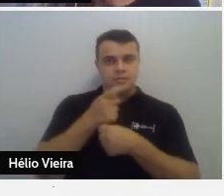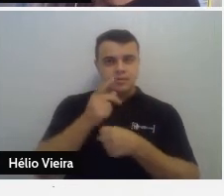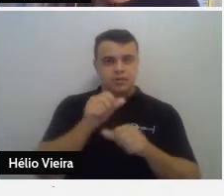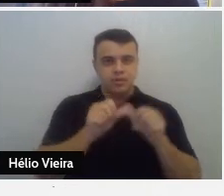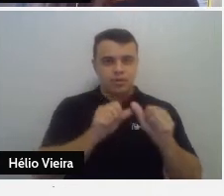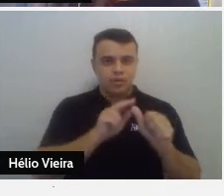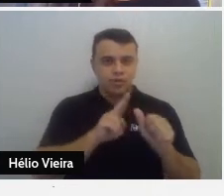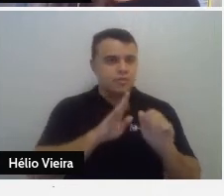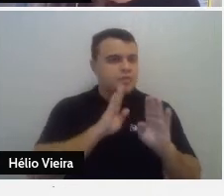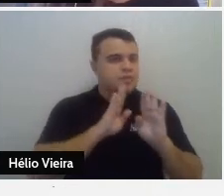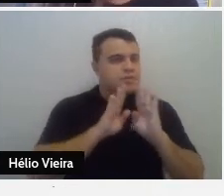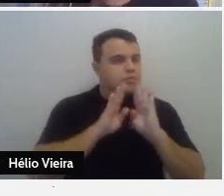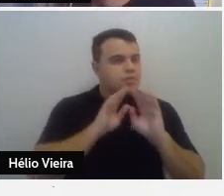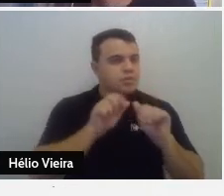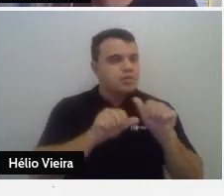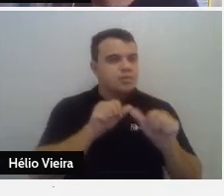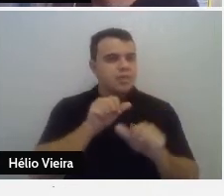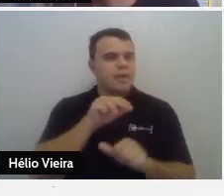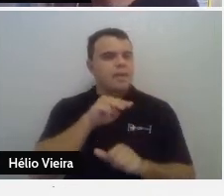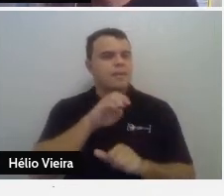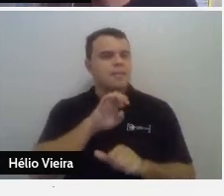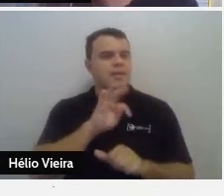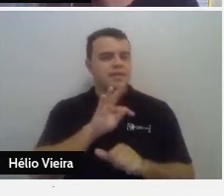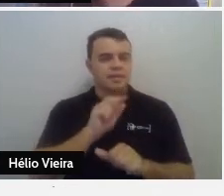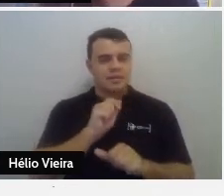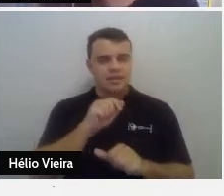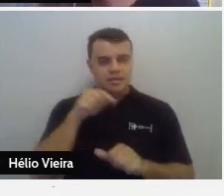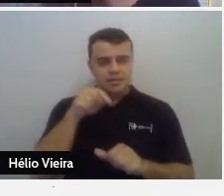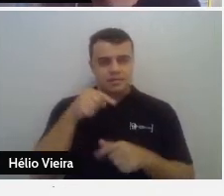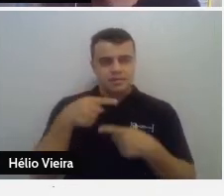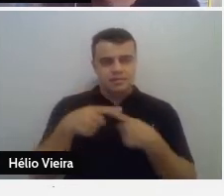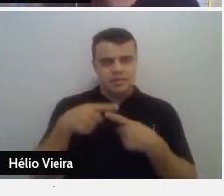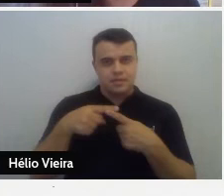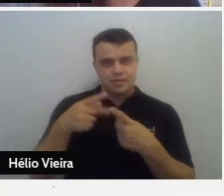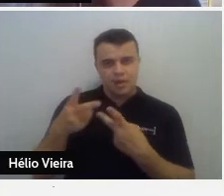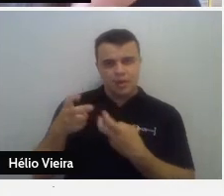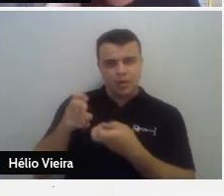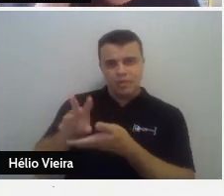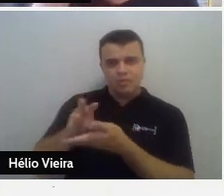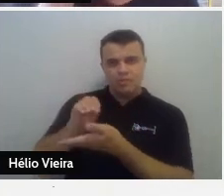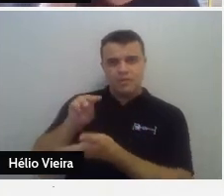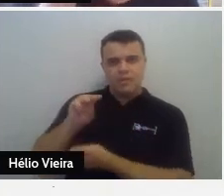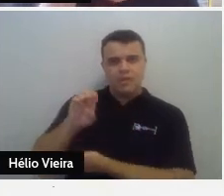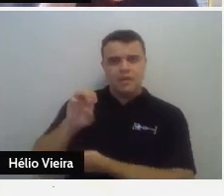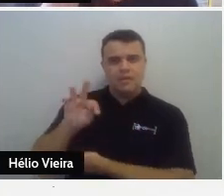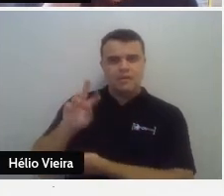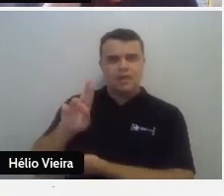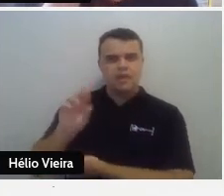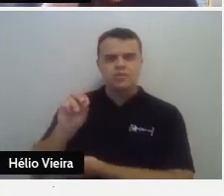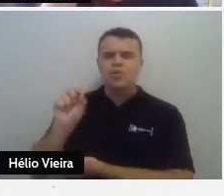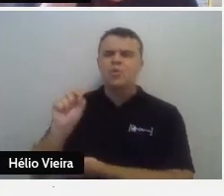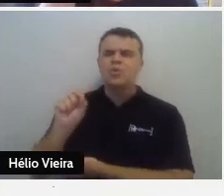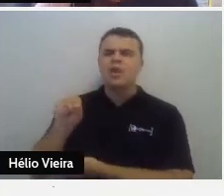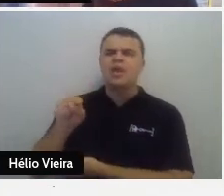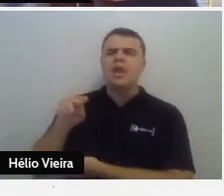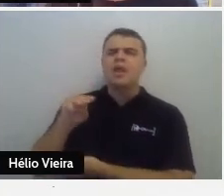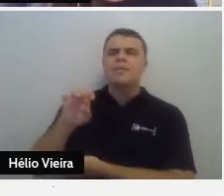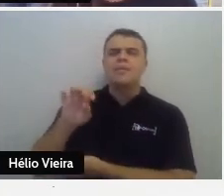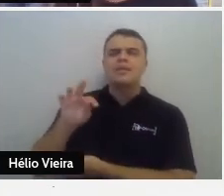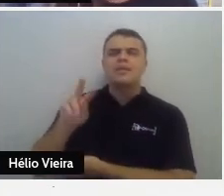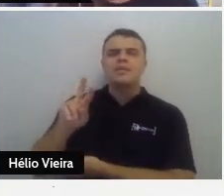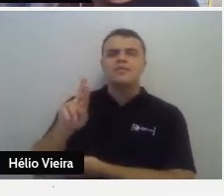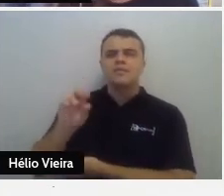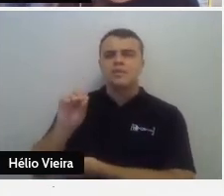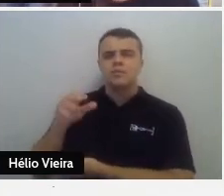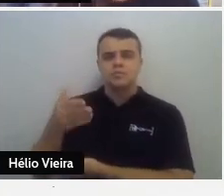nome do Facebook para Meta, né? E esse Meta vem do metaverso. E o que seria o metaverso, né?